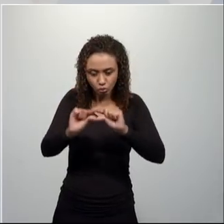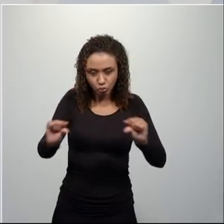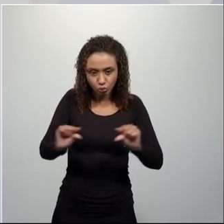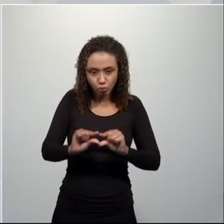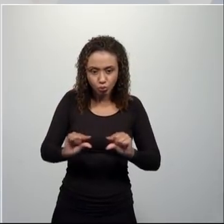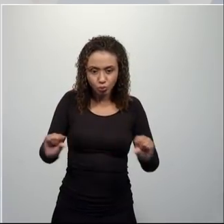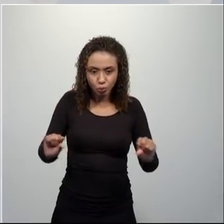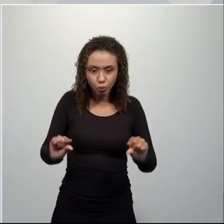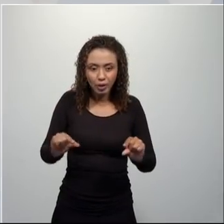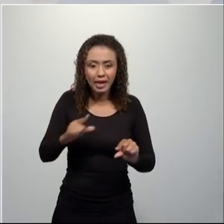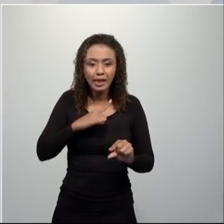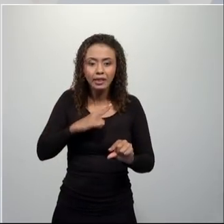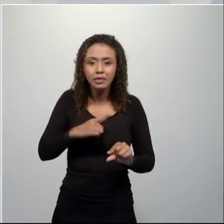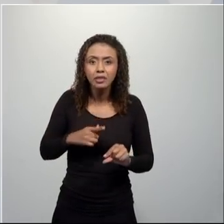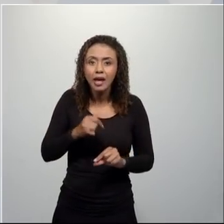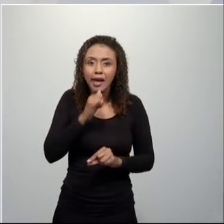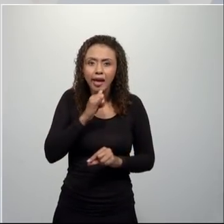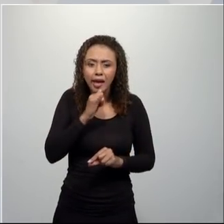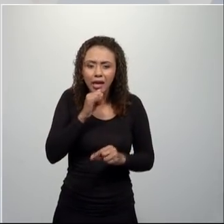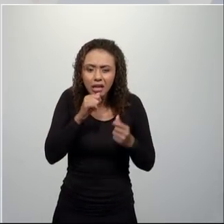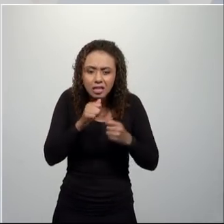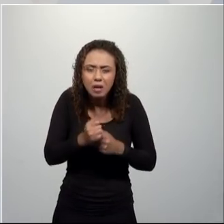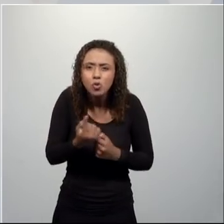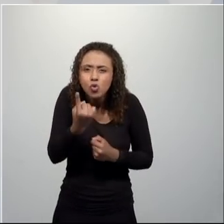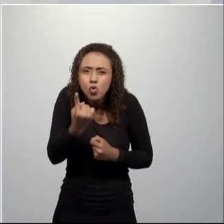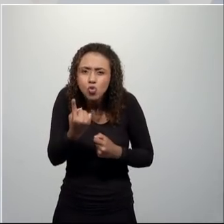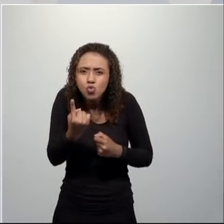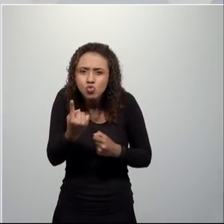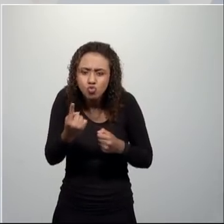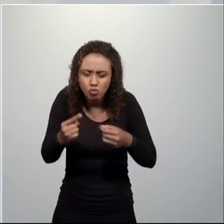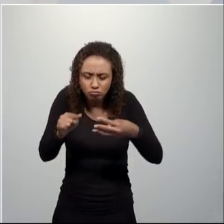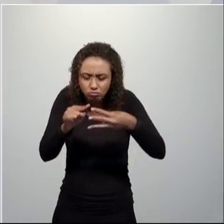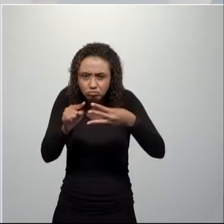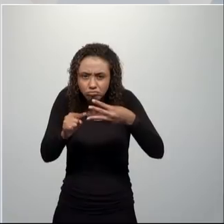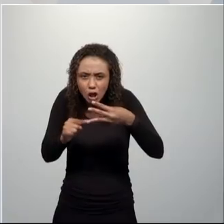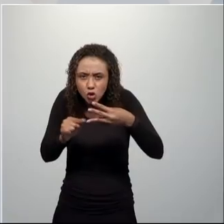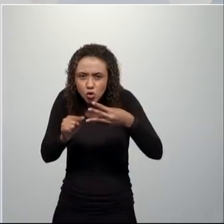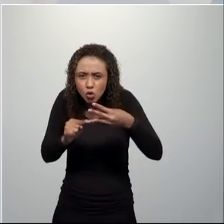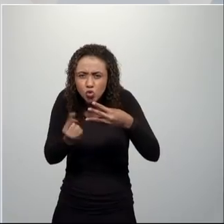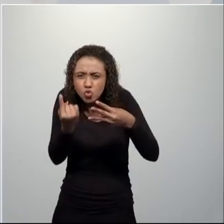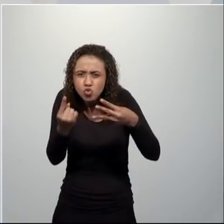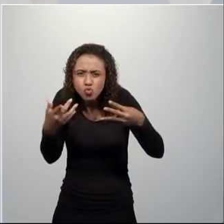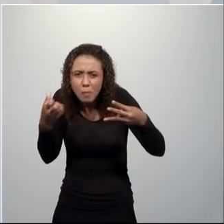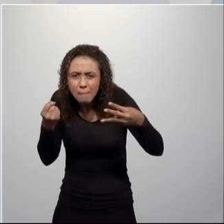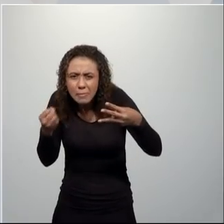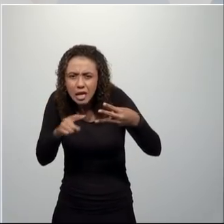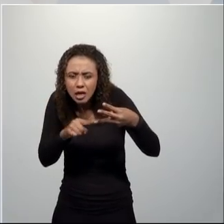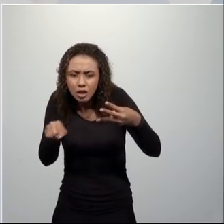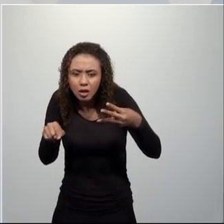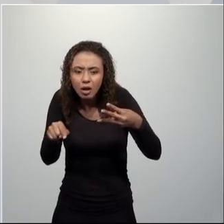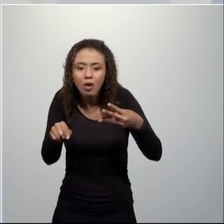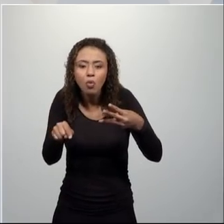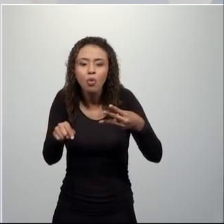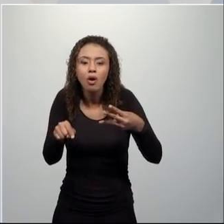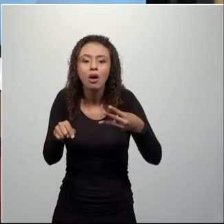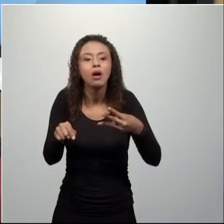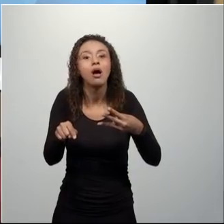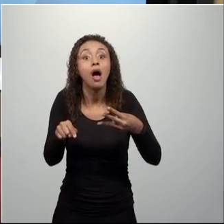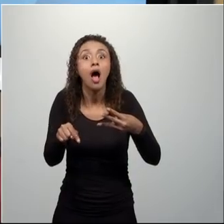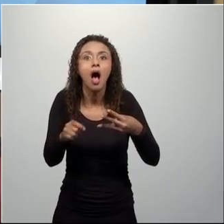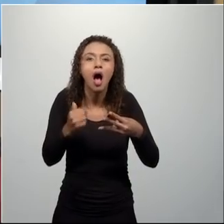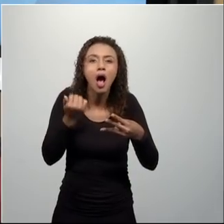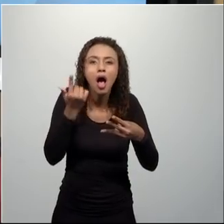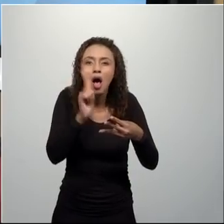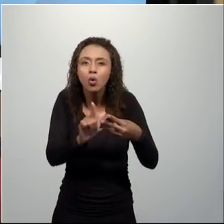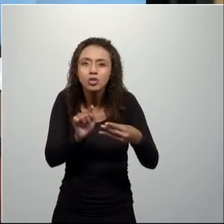da equipe ele vai falar provavelmente com o nó com um ou com nota 3 para fazer o download então essa